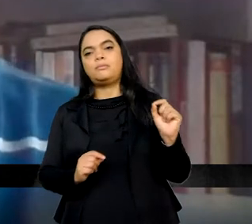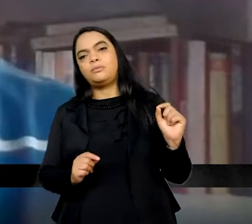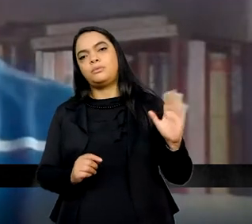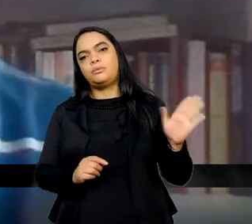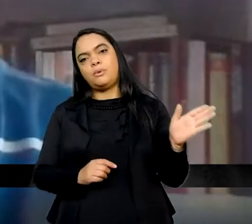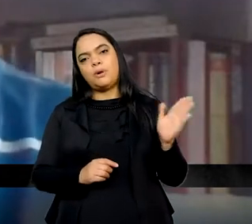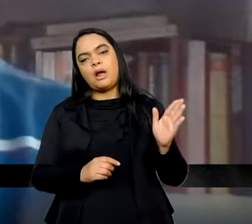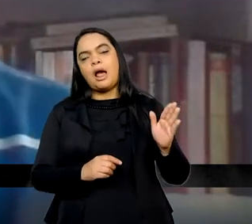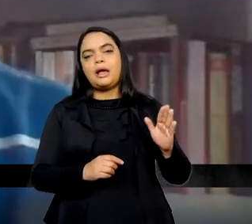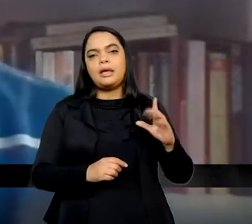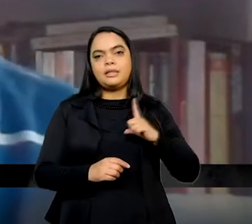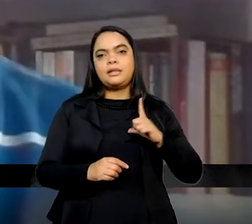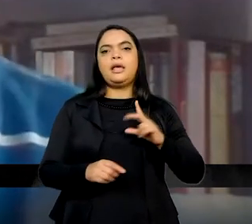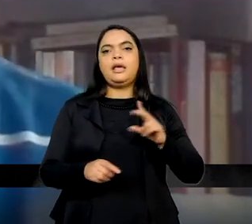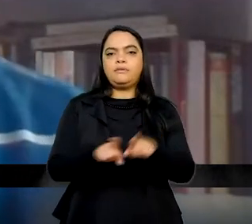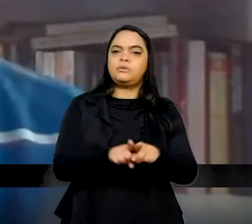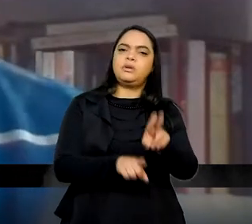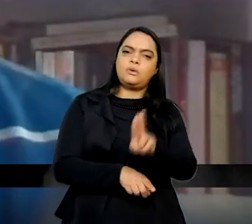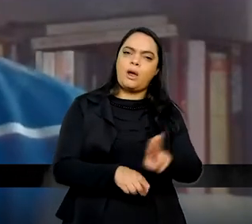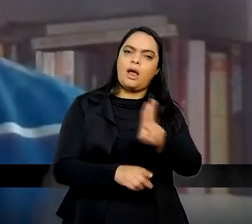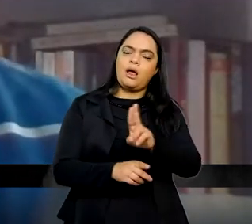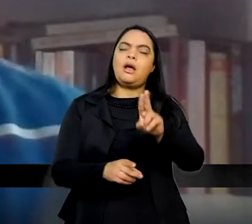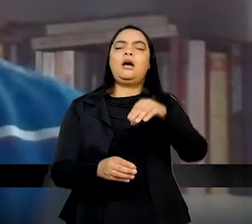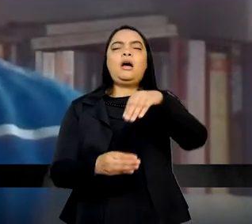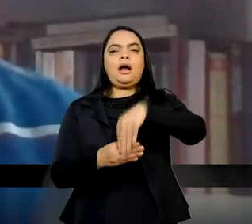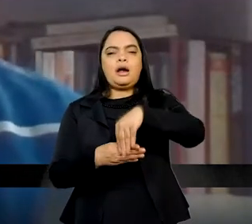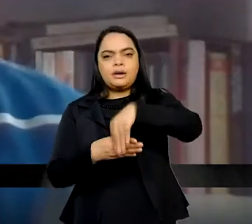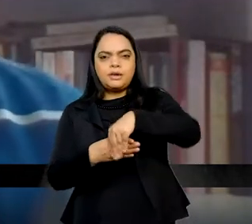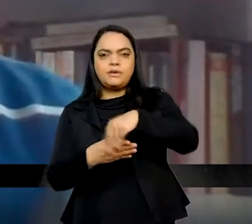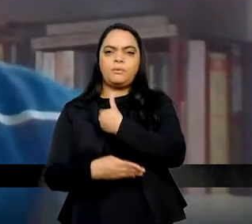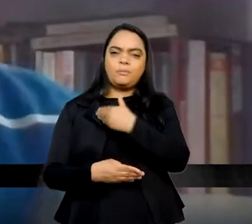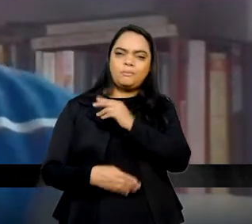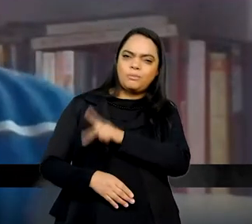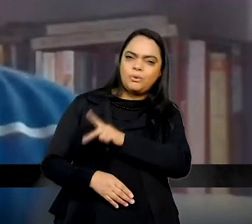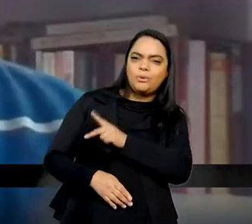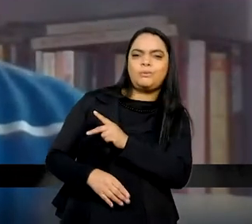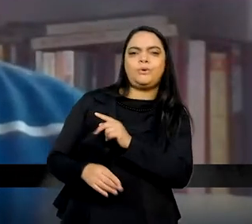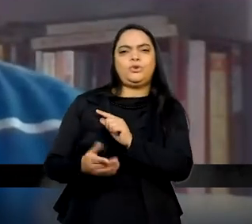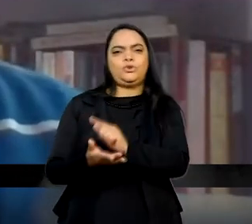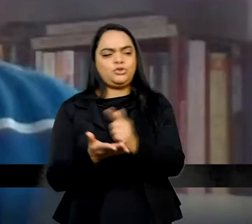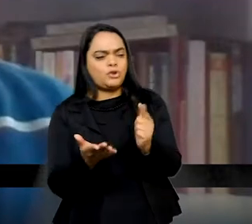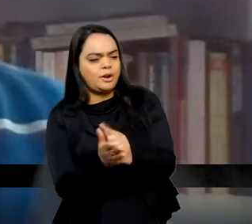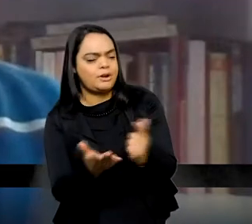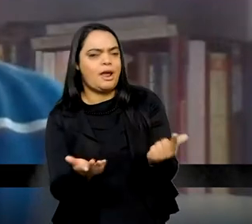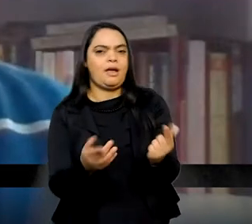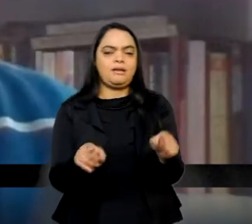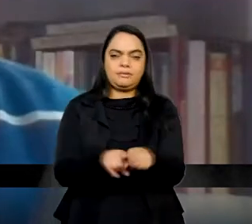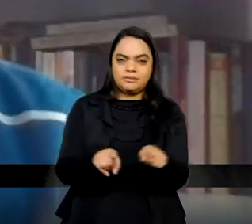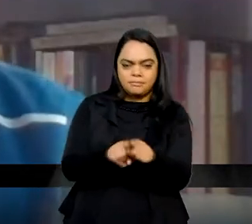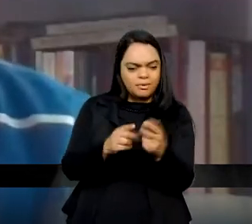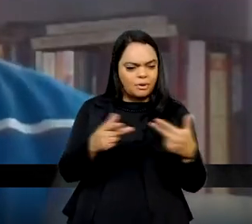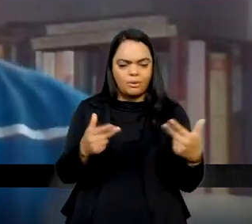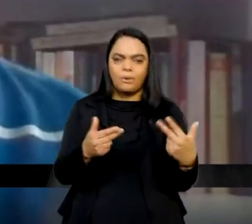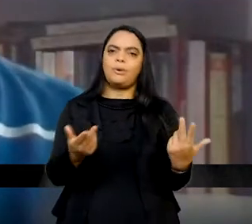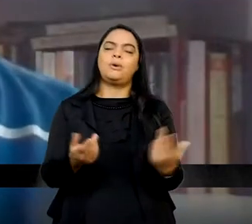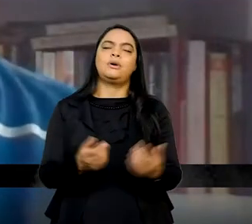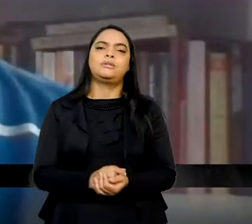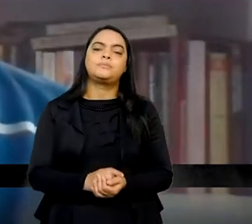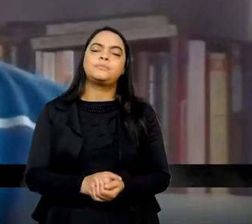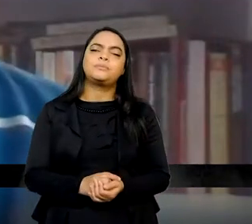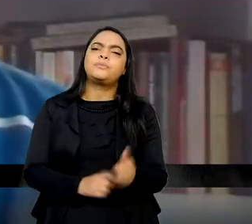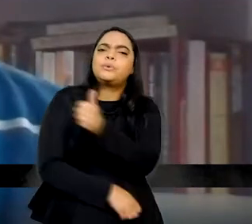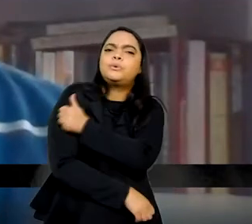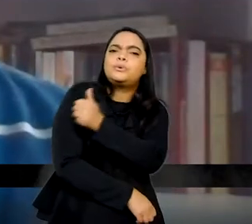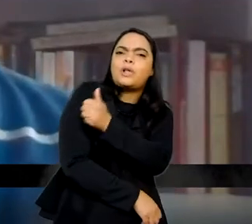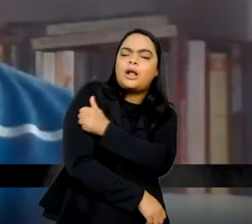arquivo público para mostrar alguns jornais, os exemplos, né? E muitas vezes alguns alunos chegaram a dizer, comecei a